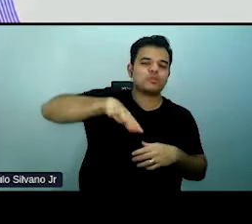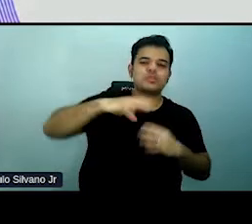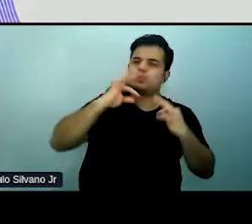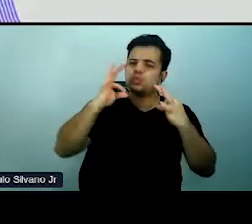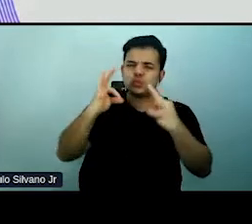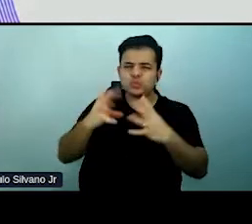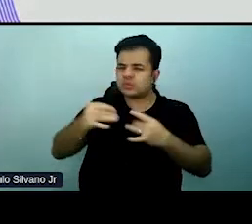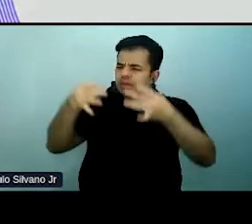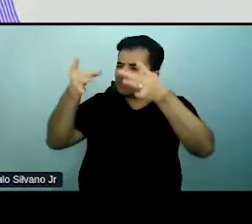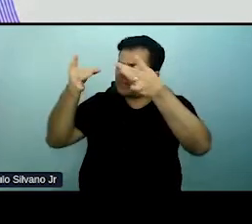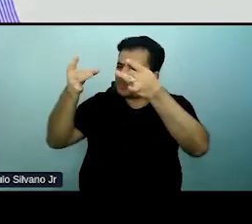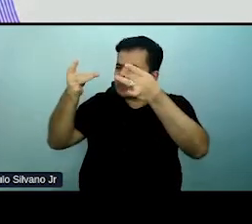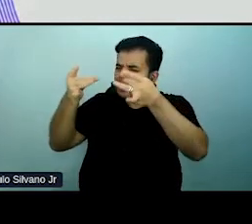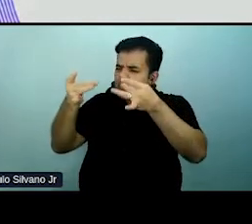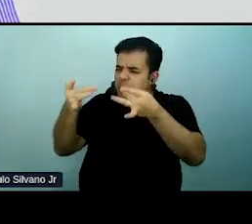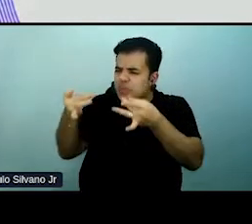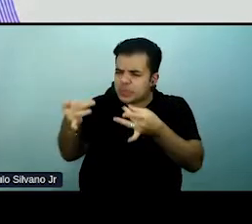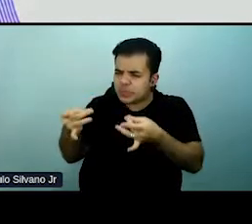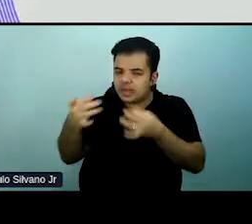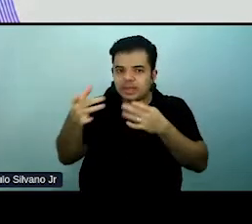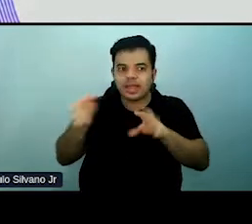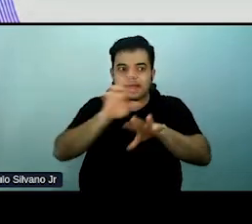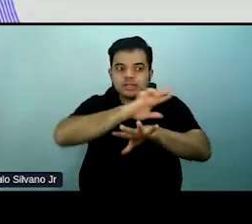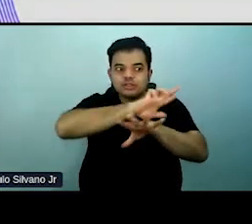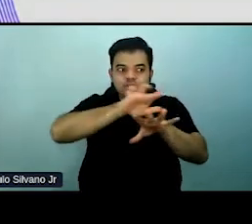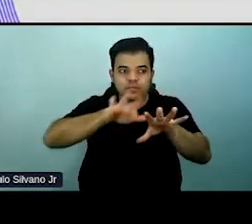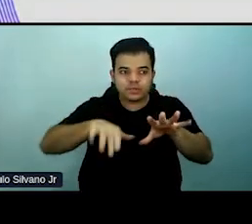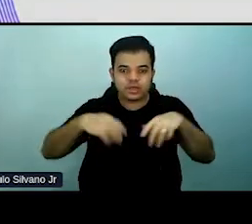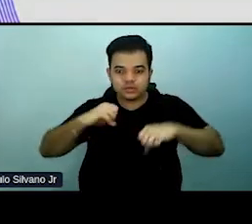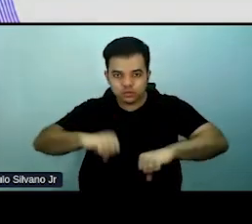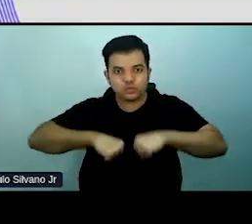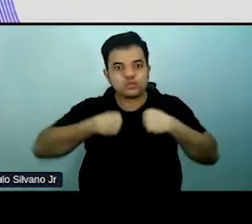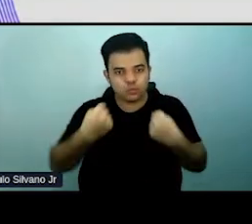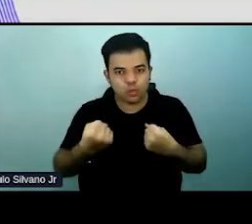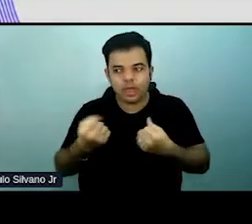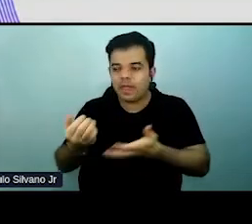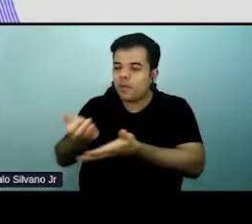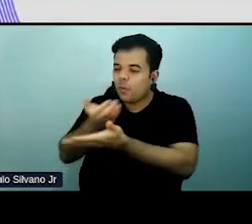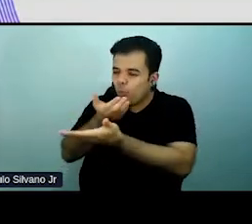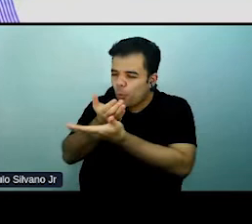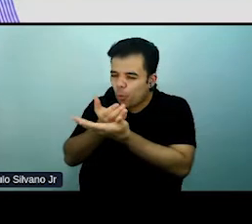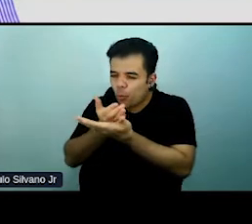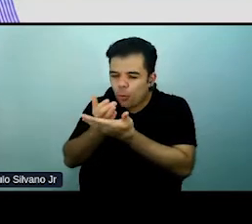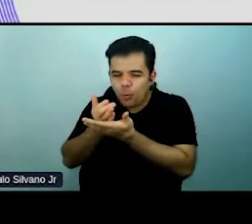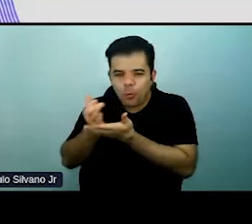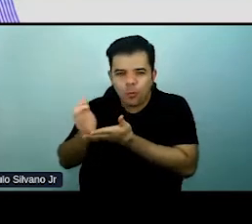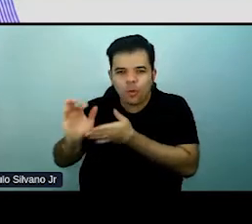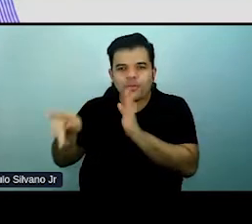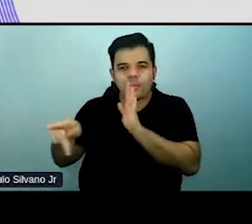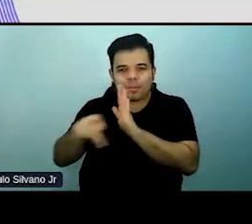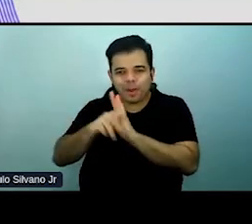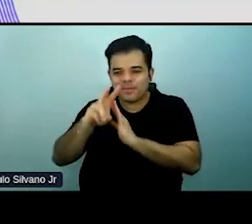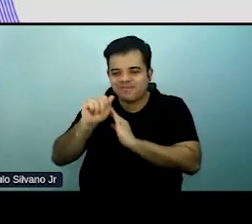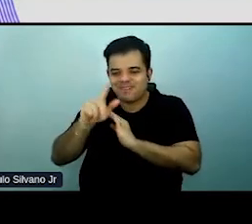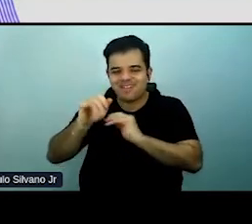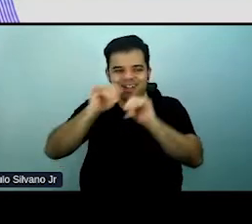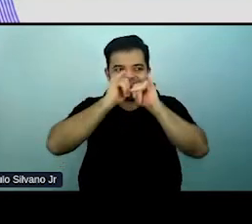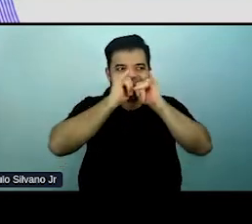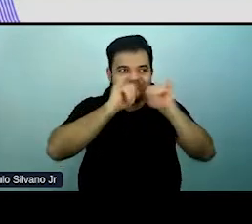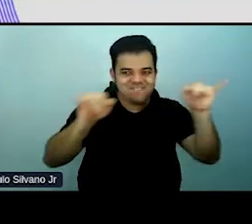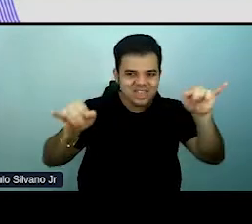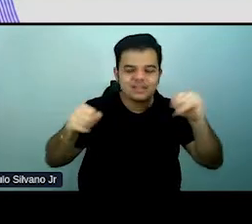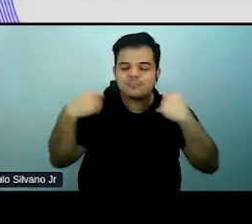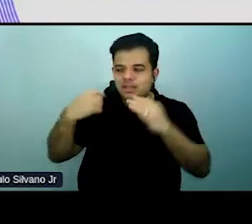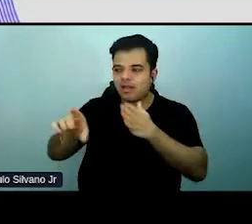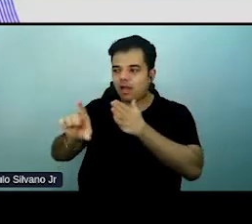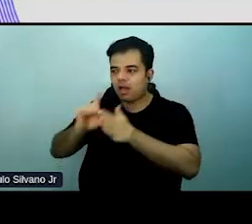itens que, se a gente quer buscar essa diversidade, é desde a montagem de como a gente vai oferecer essa vaga que a gente tem